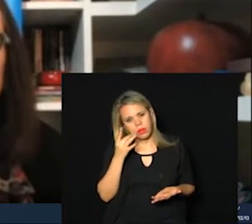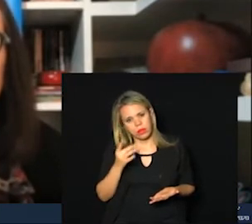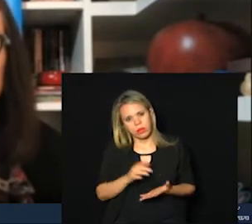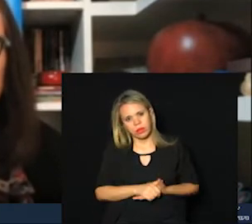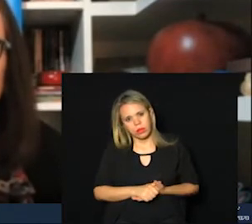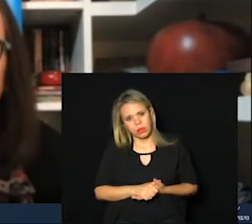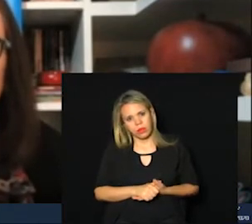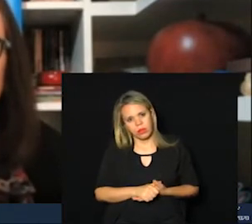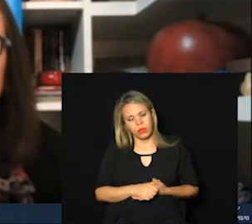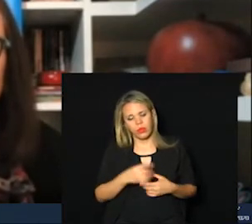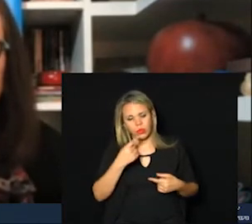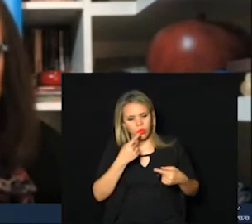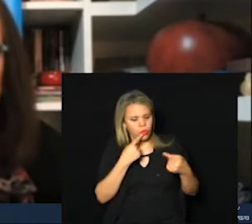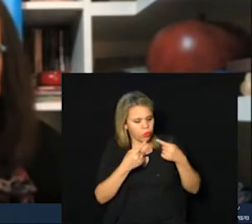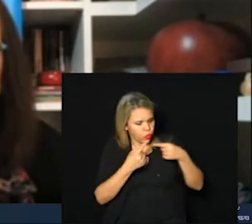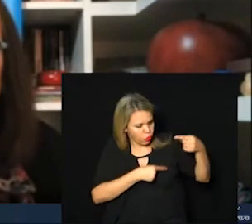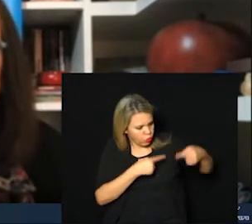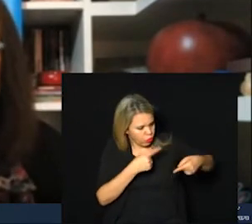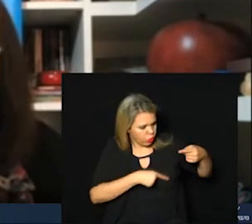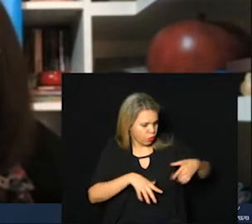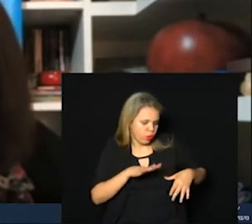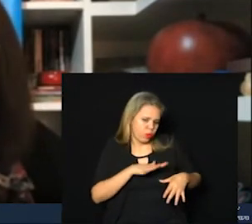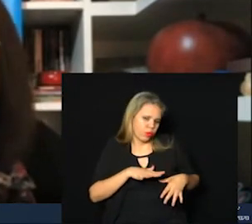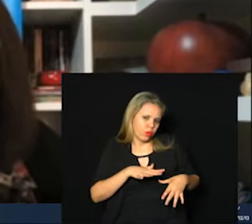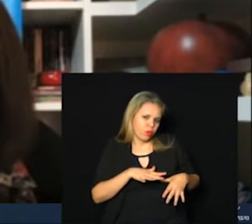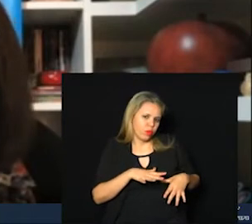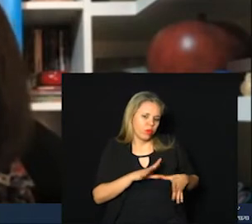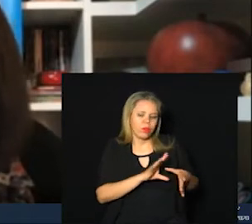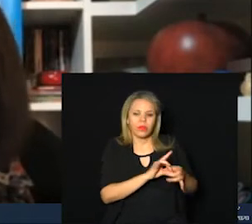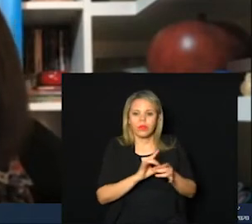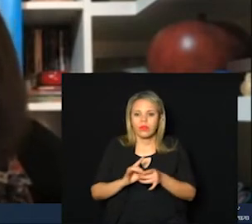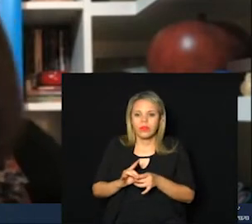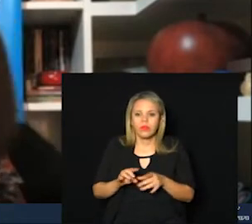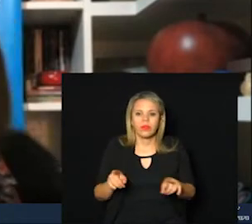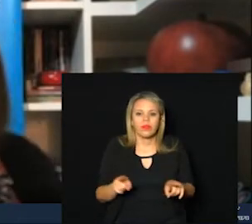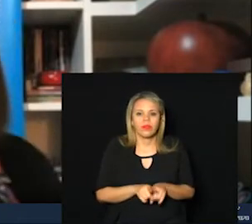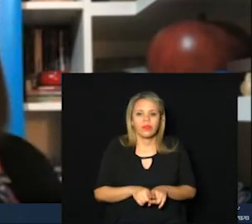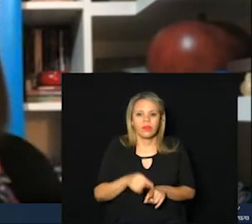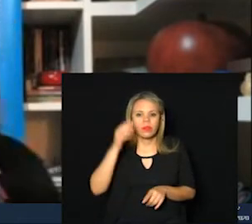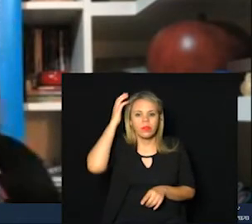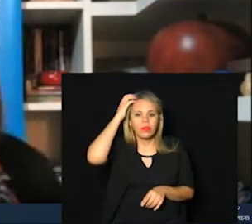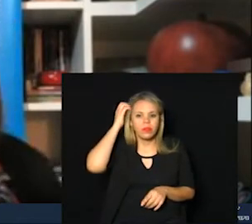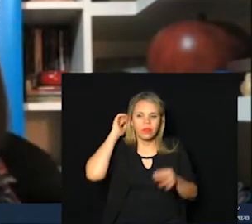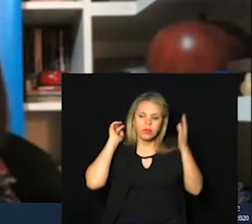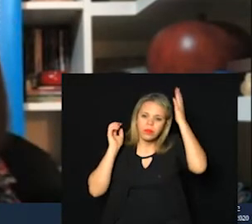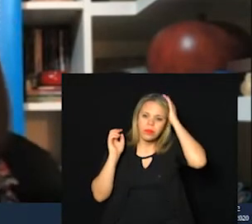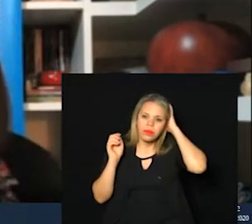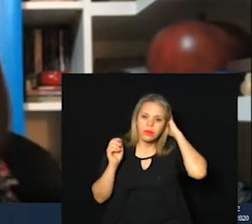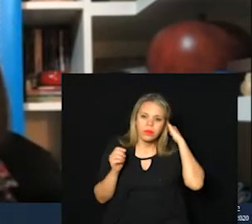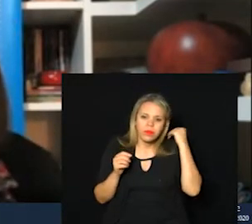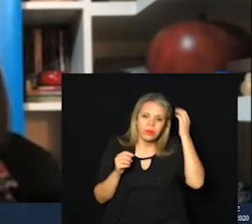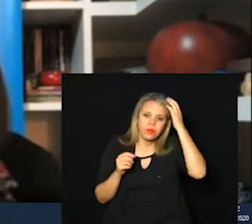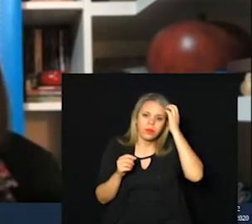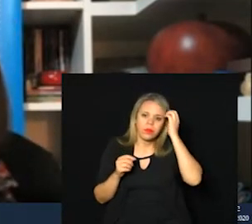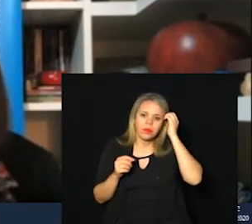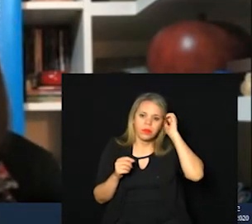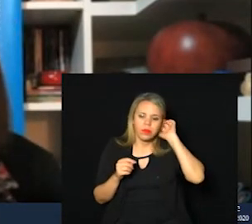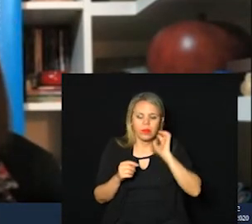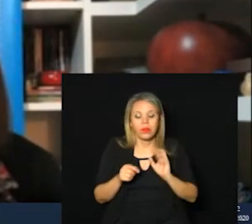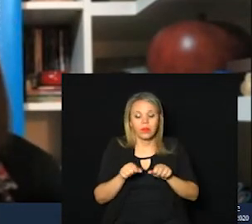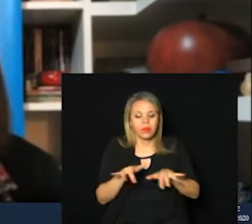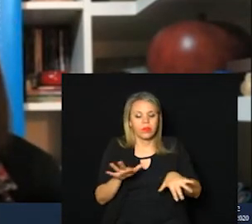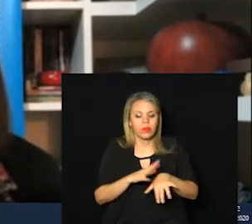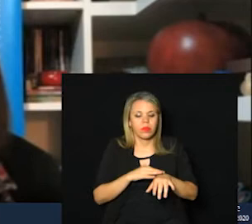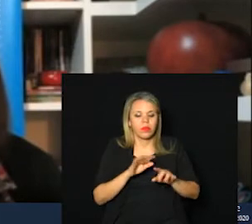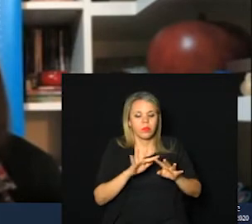nas discussões atuais, né, e quando você contextualiza também aí a questão do momento que a gente vive, enquanto pandemia e